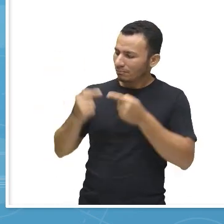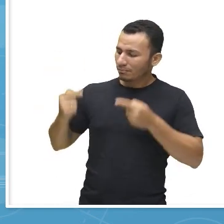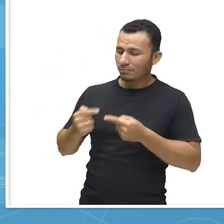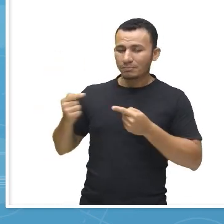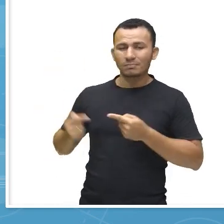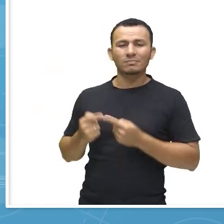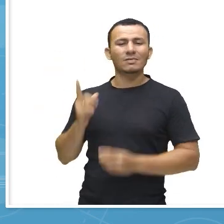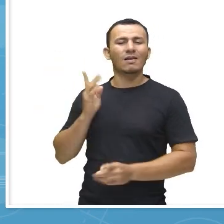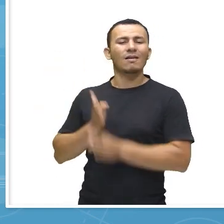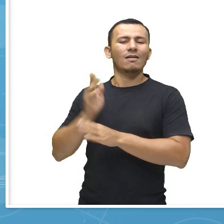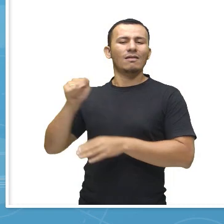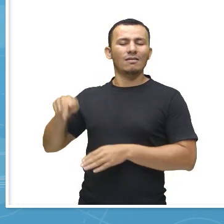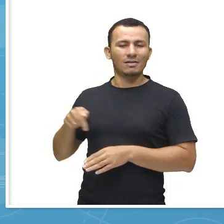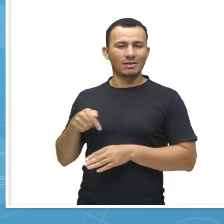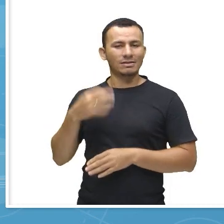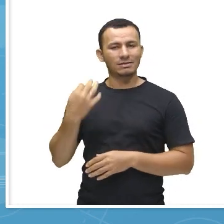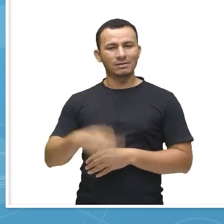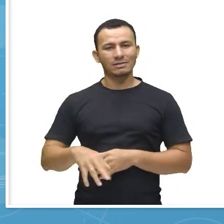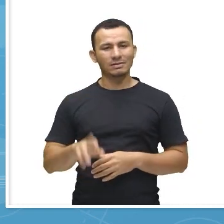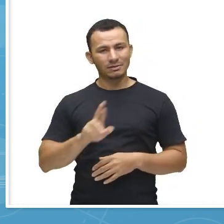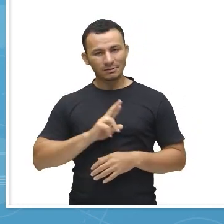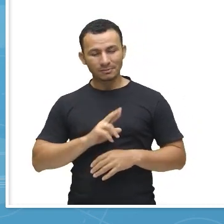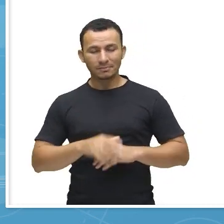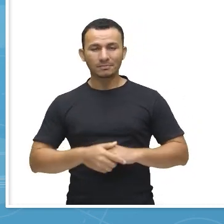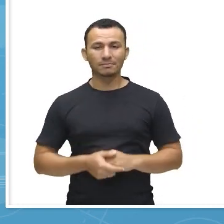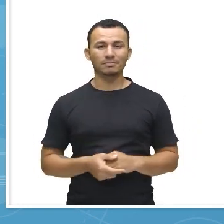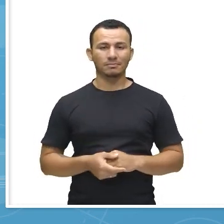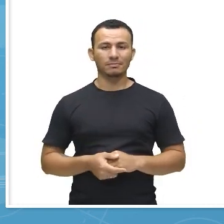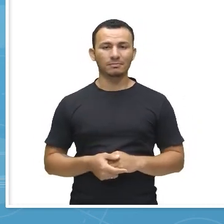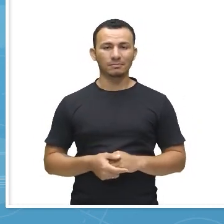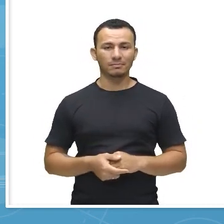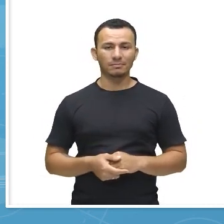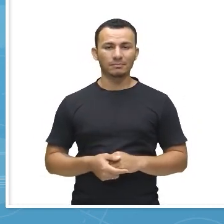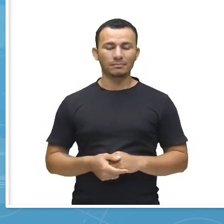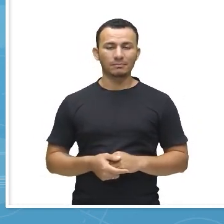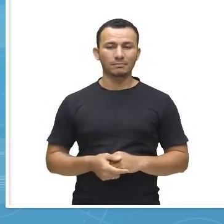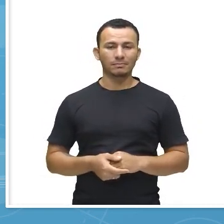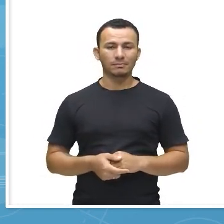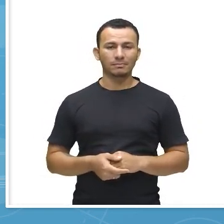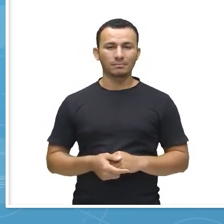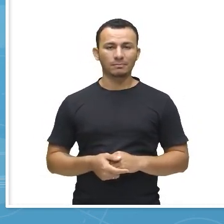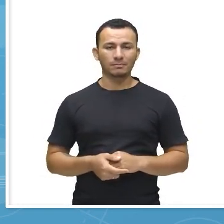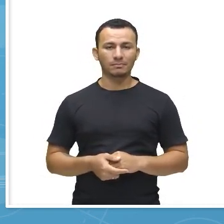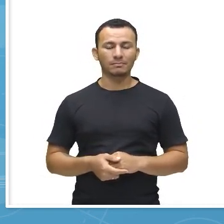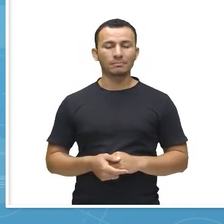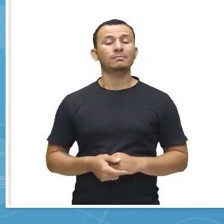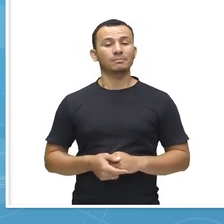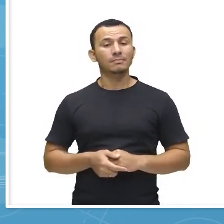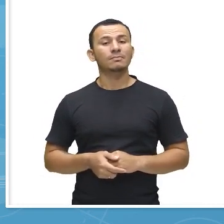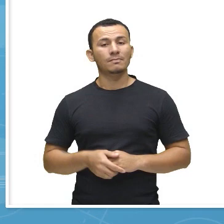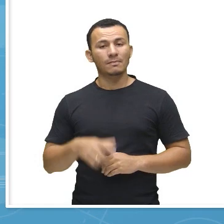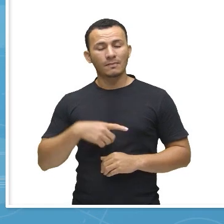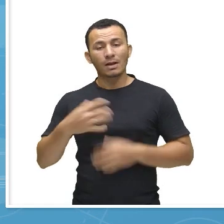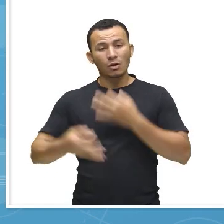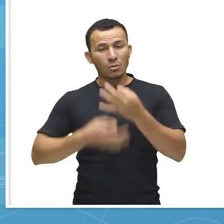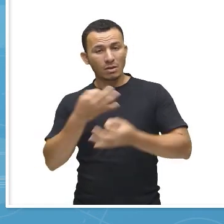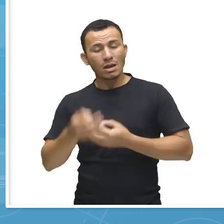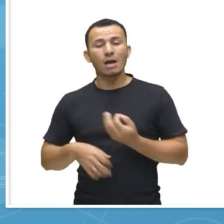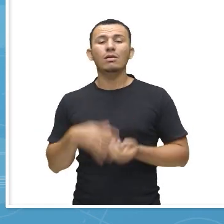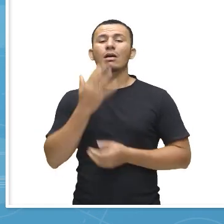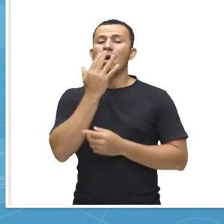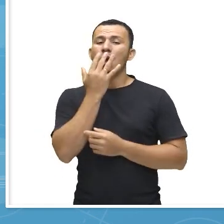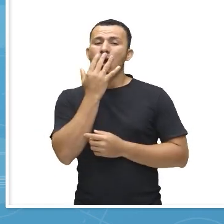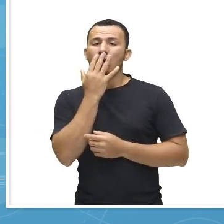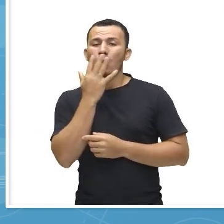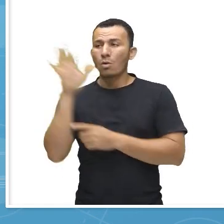descobrir identificar corretamente qual era o continente. E aí, né, comentando ainda, cada cor